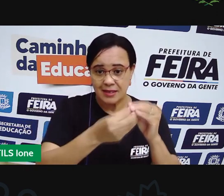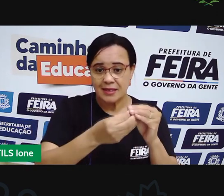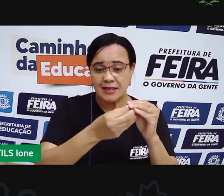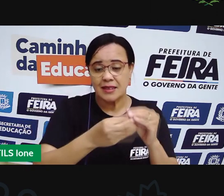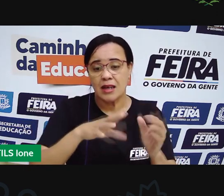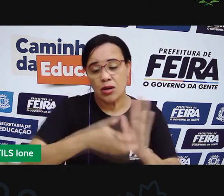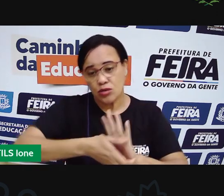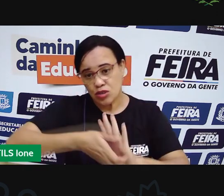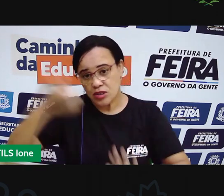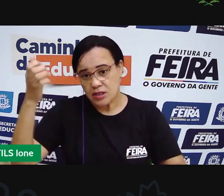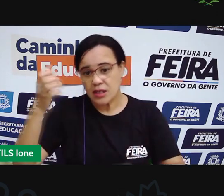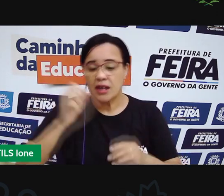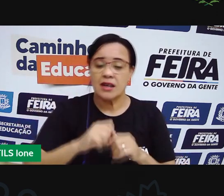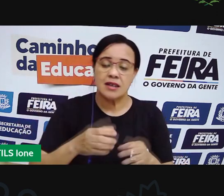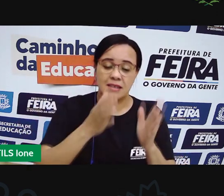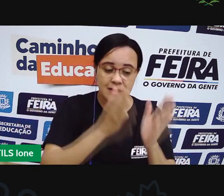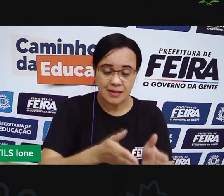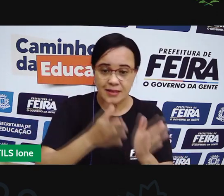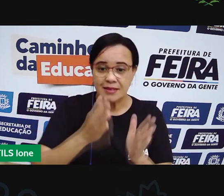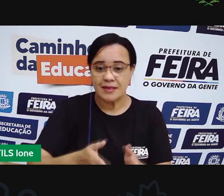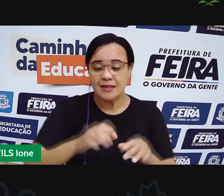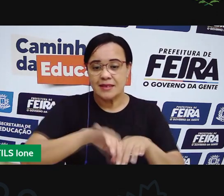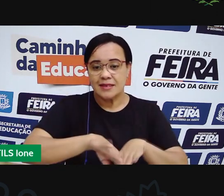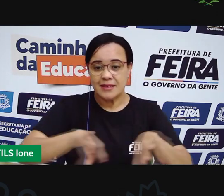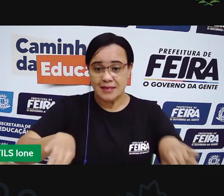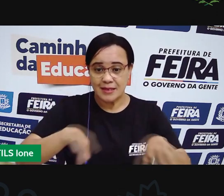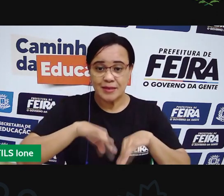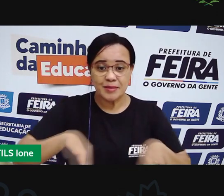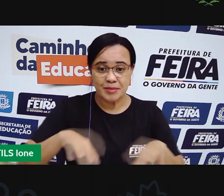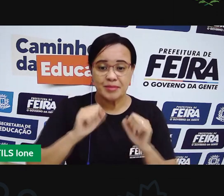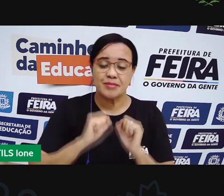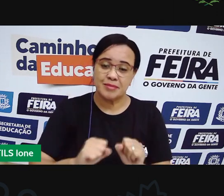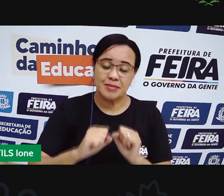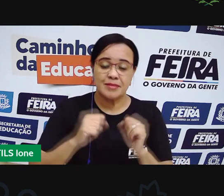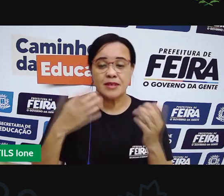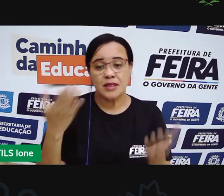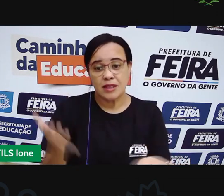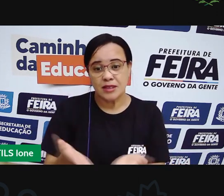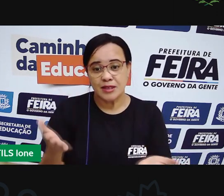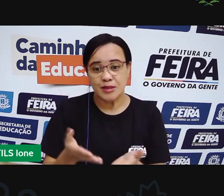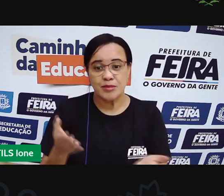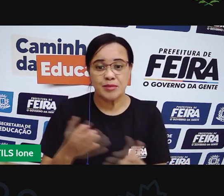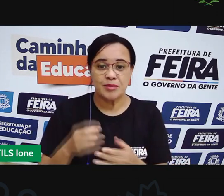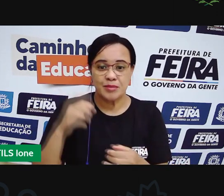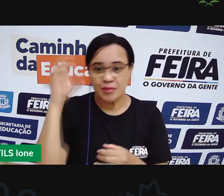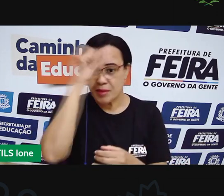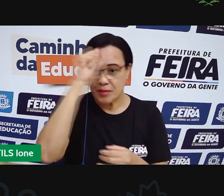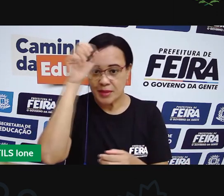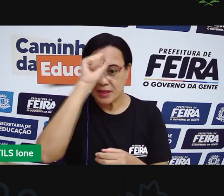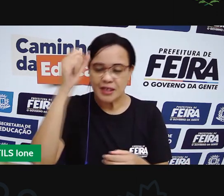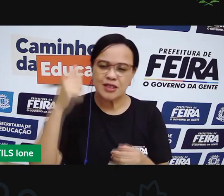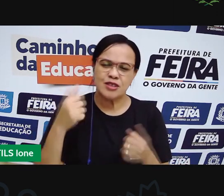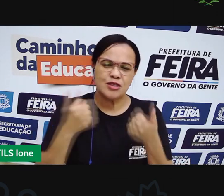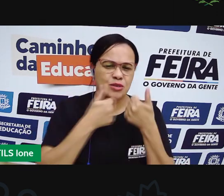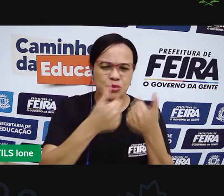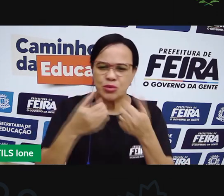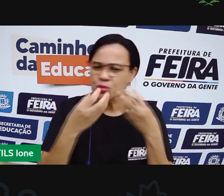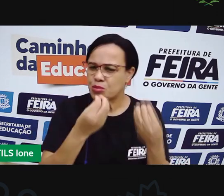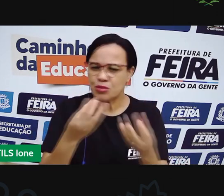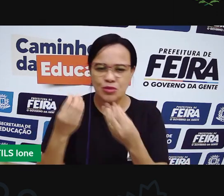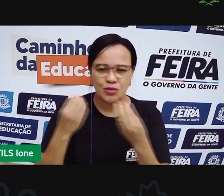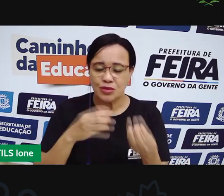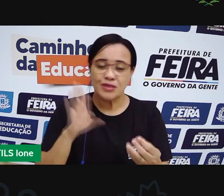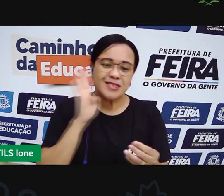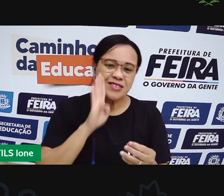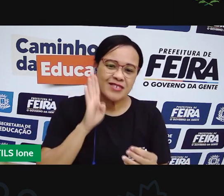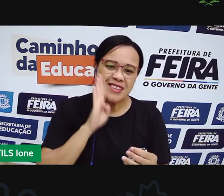de separar, de diminuir. Espero que você tenha aprendido bastante, se divertido ali com o jogo da adição, com o jogo da